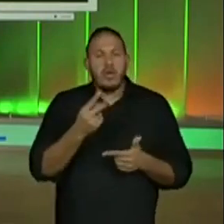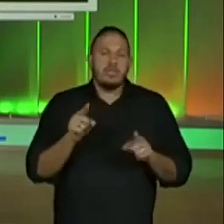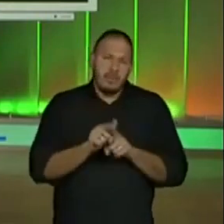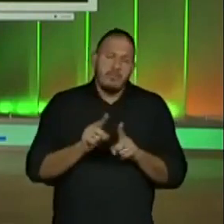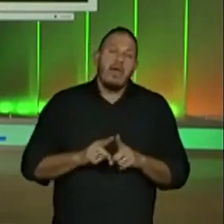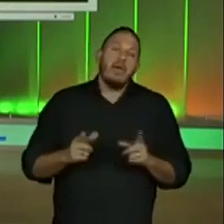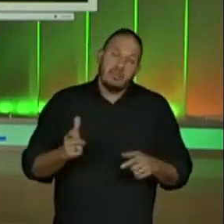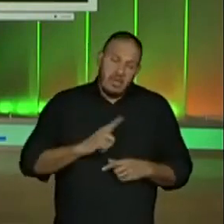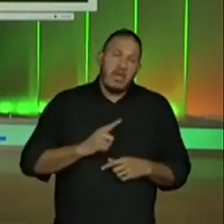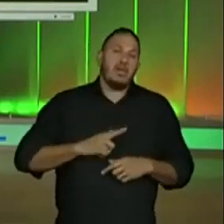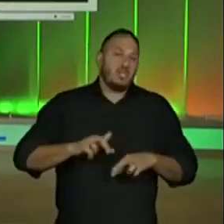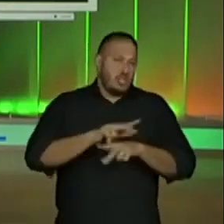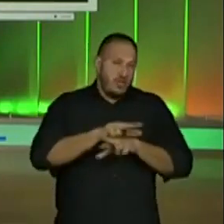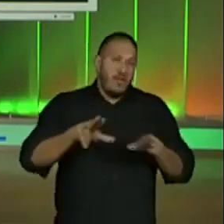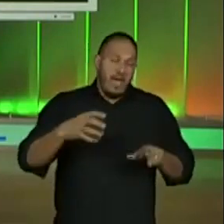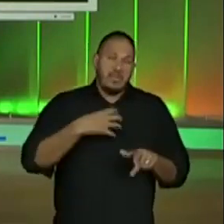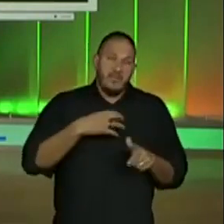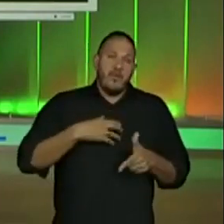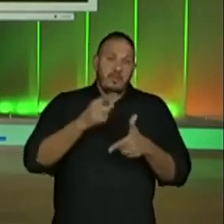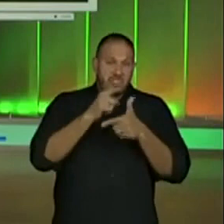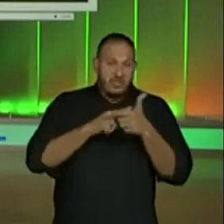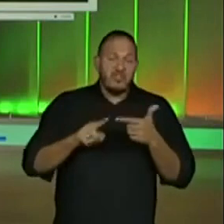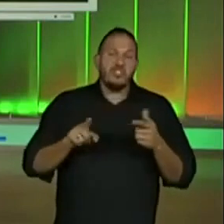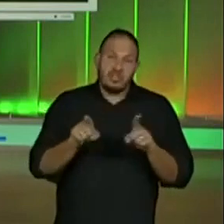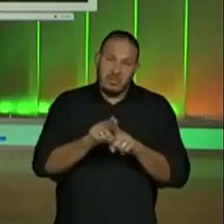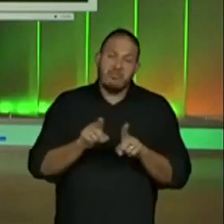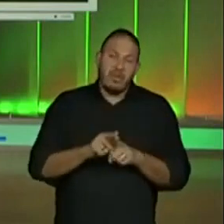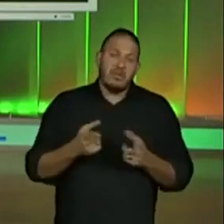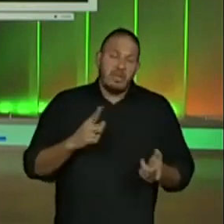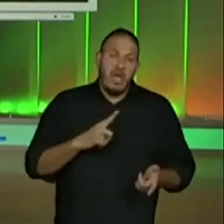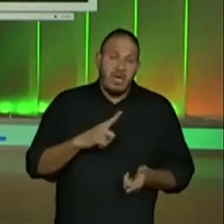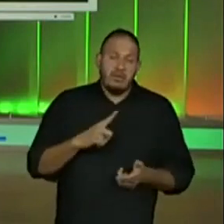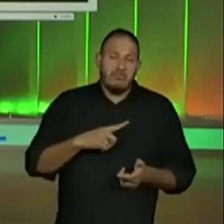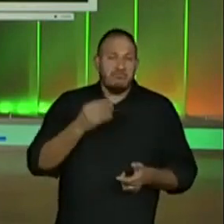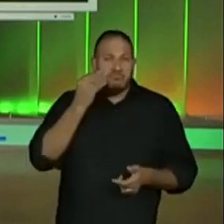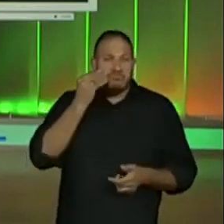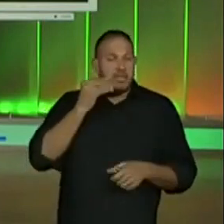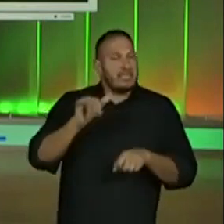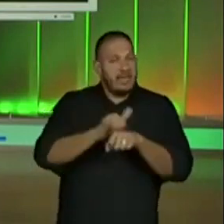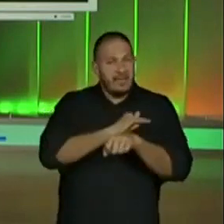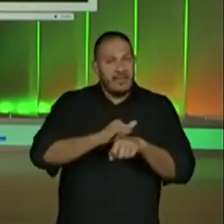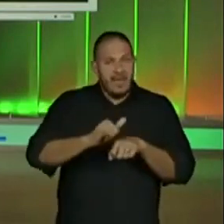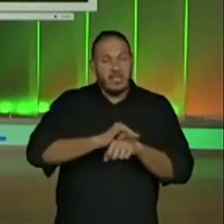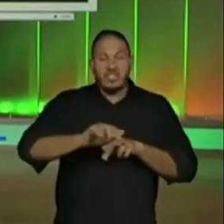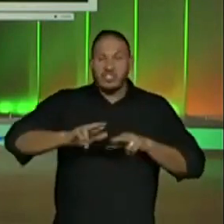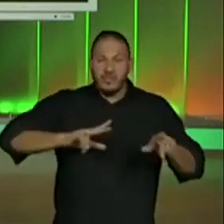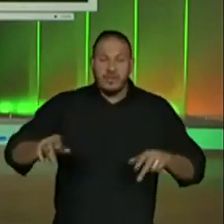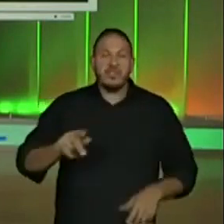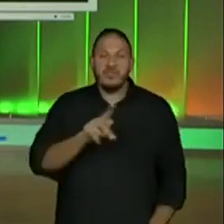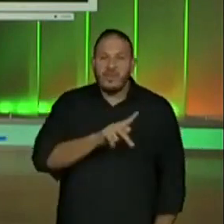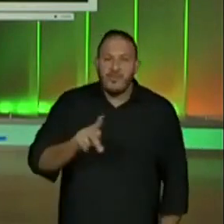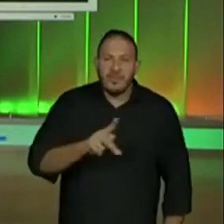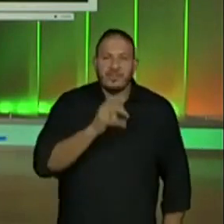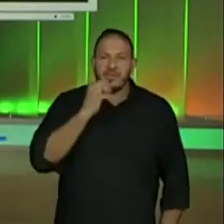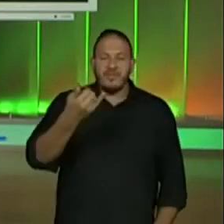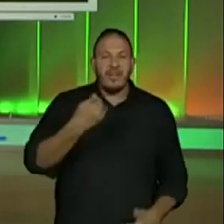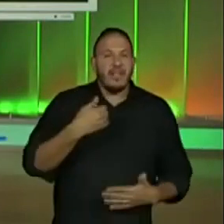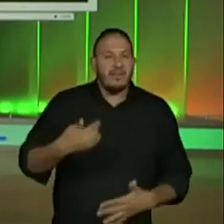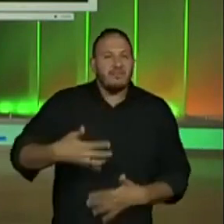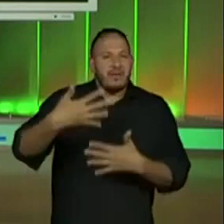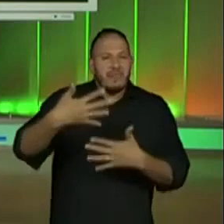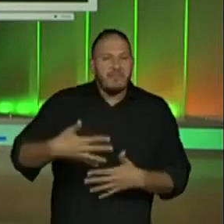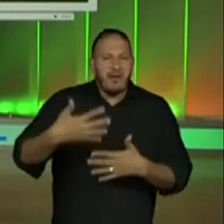Existem muitas maneiras de dividir, realmente. Muitas maneiras de dividir. Professores apontam que os seus estudantes